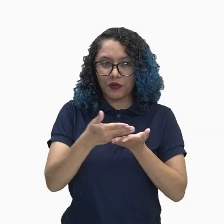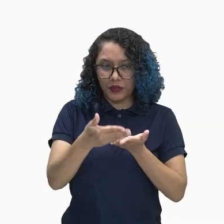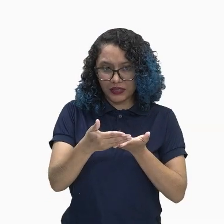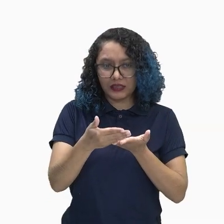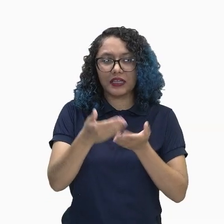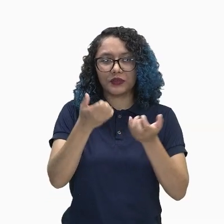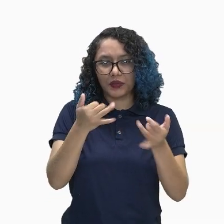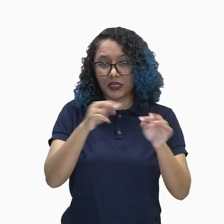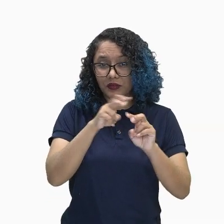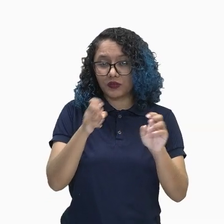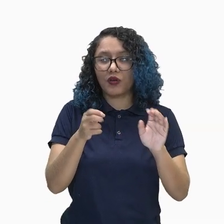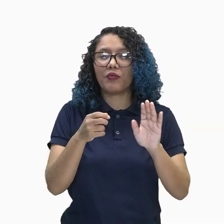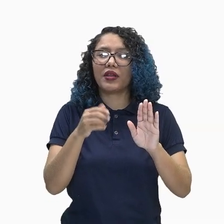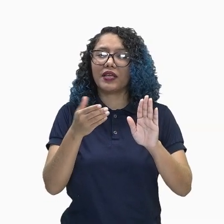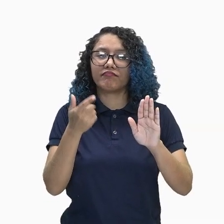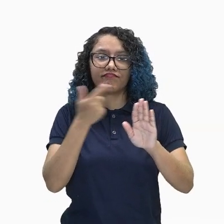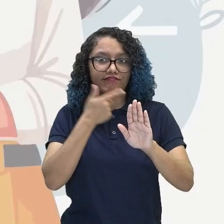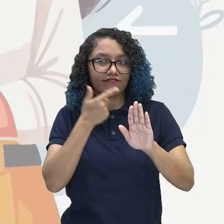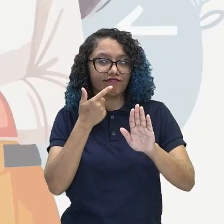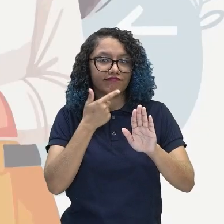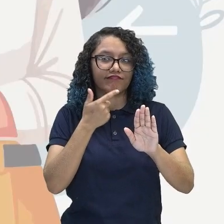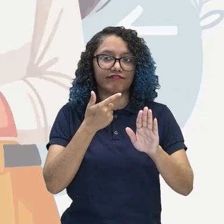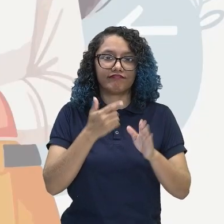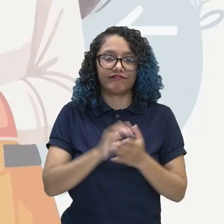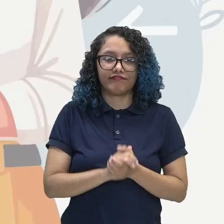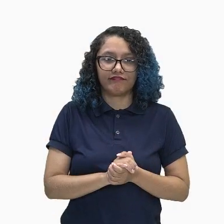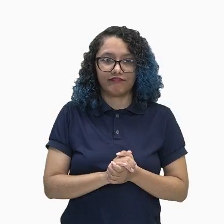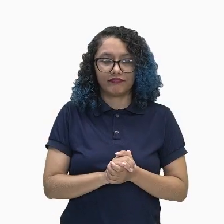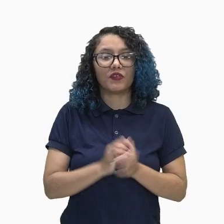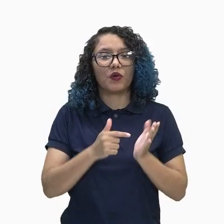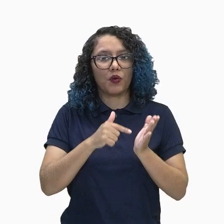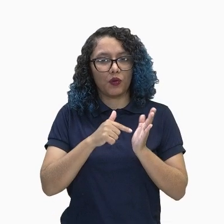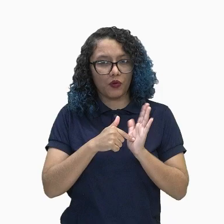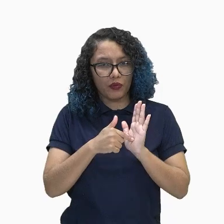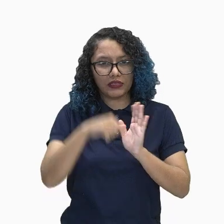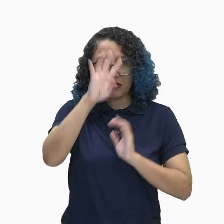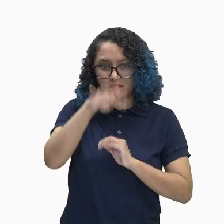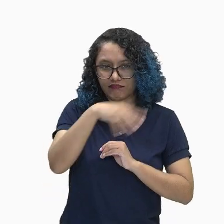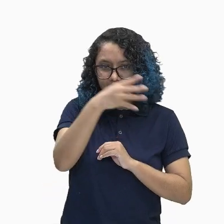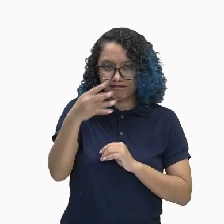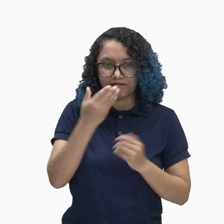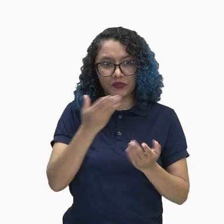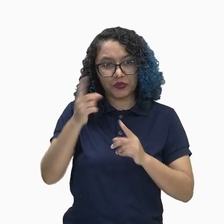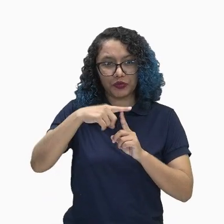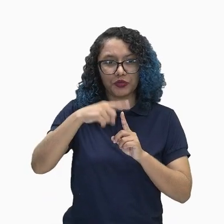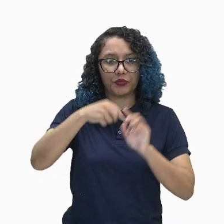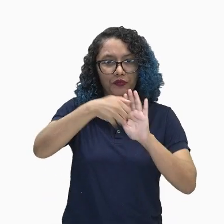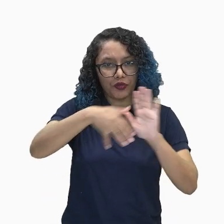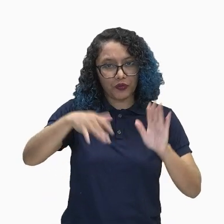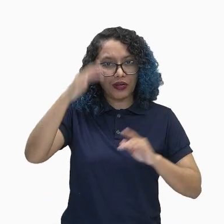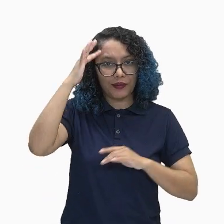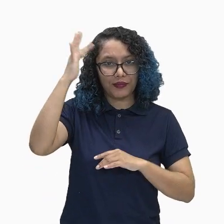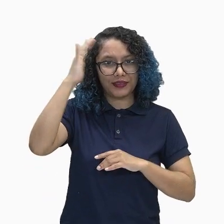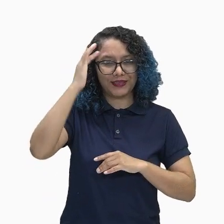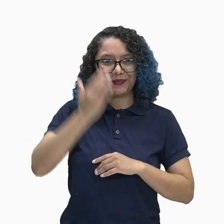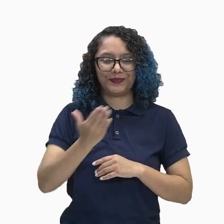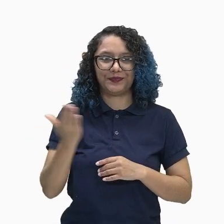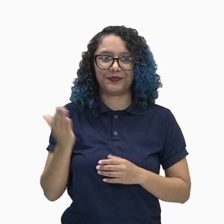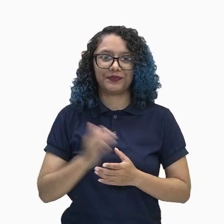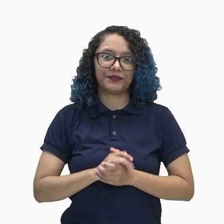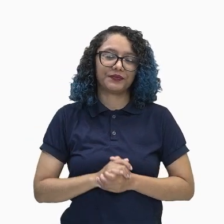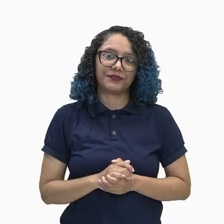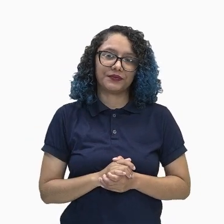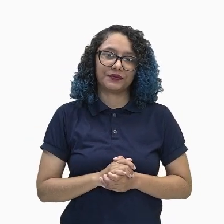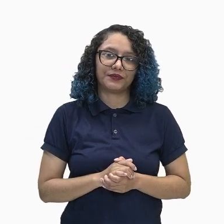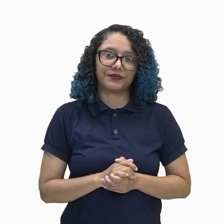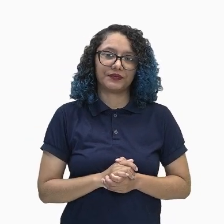ironia. Aliás, com o quadro das figuras, os tipos, né, de figuras de pensamento. Então, por exemplo, nós temos aí,